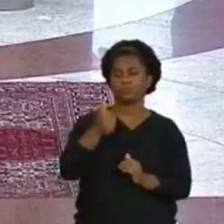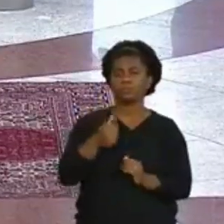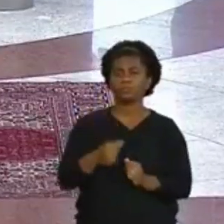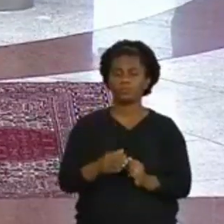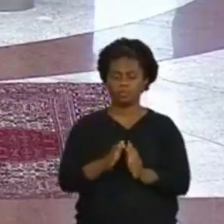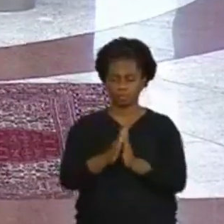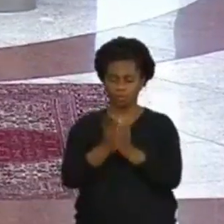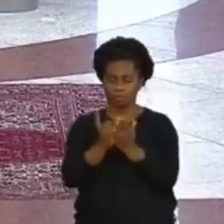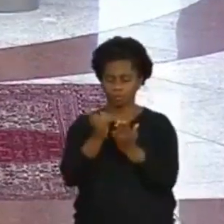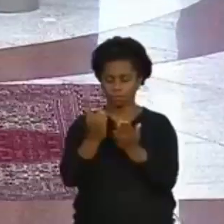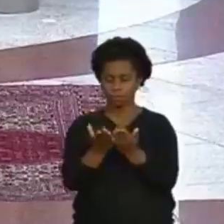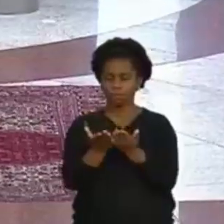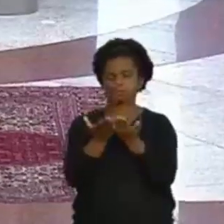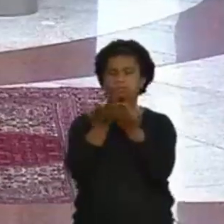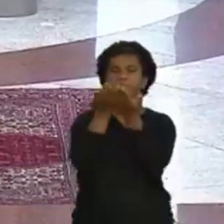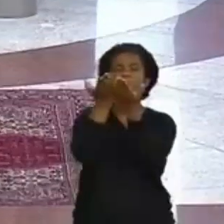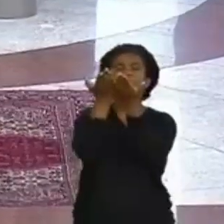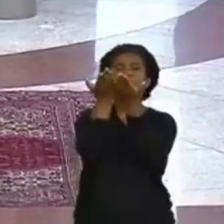Levante aí sua Bíblia.